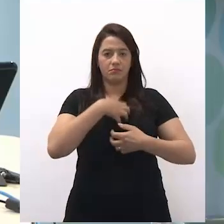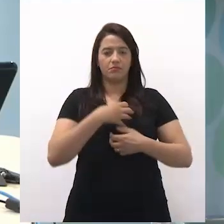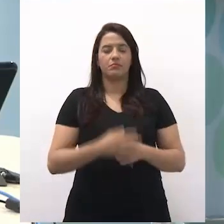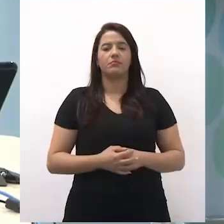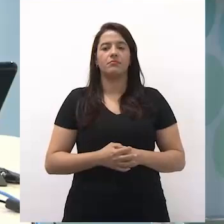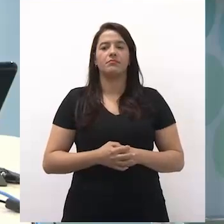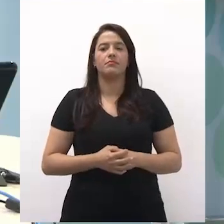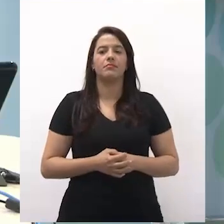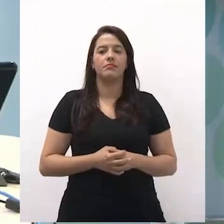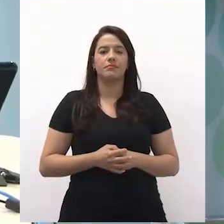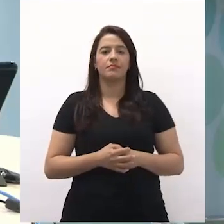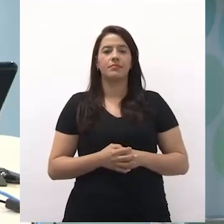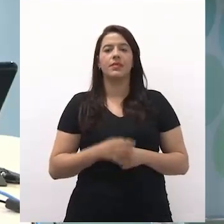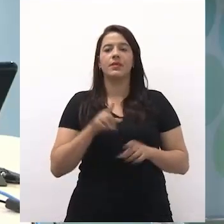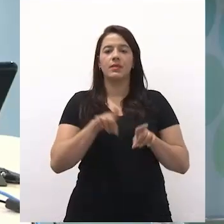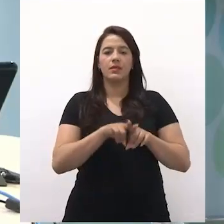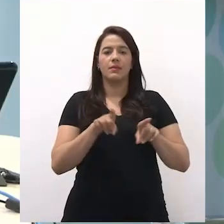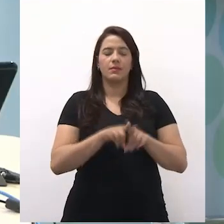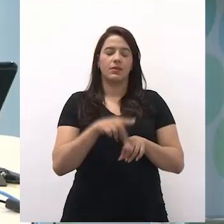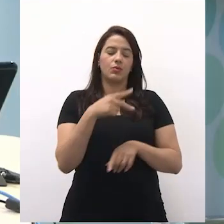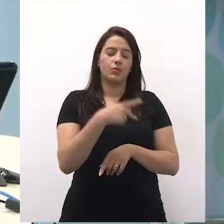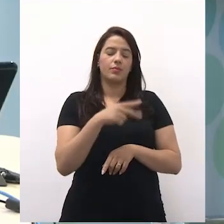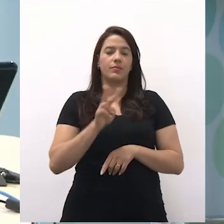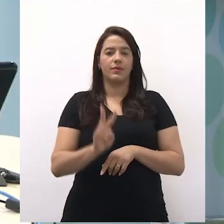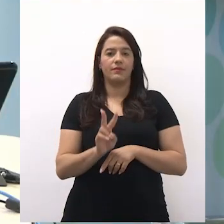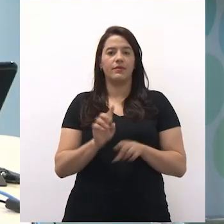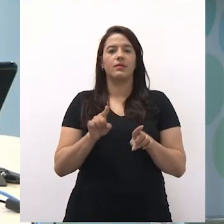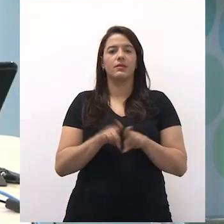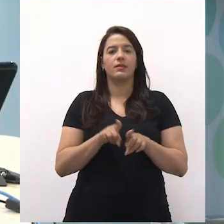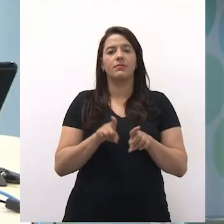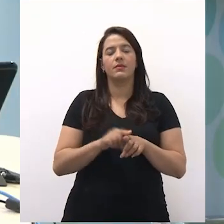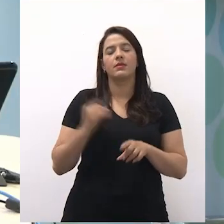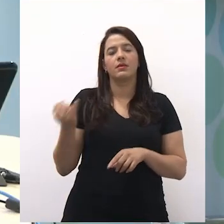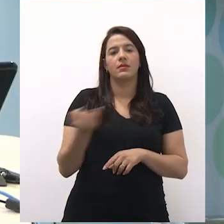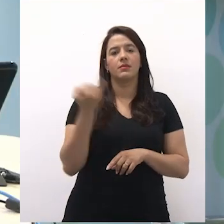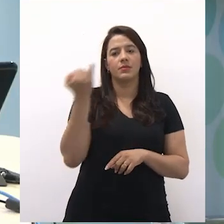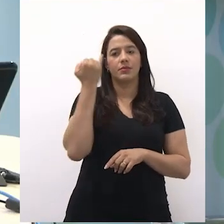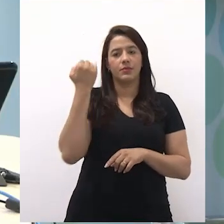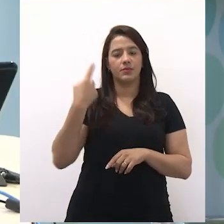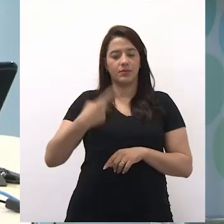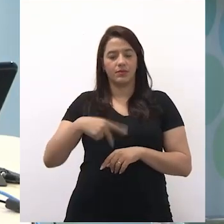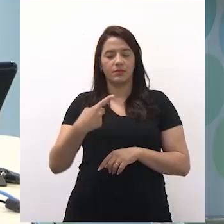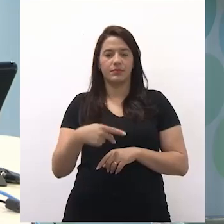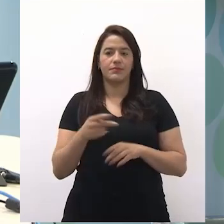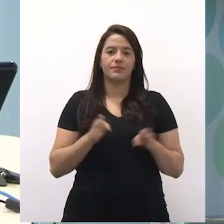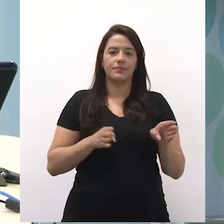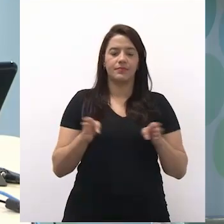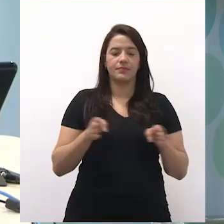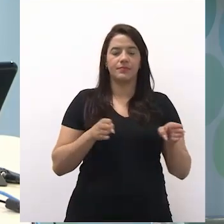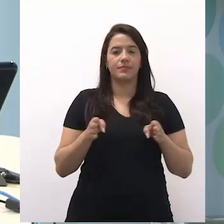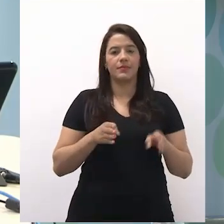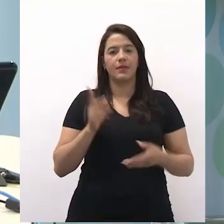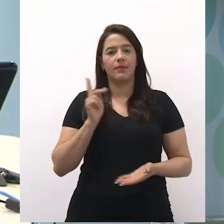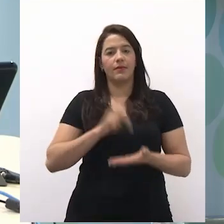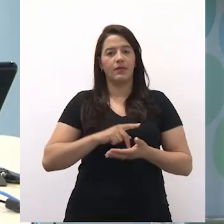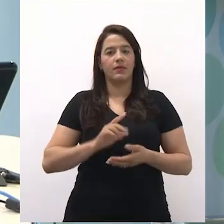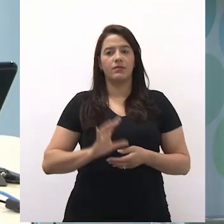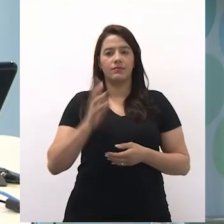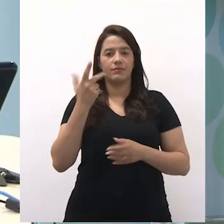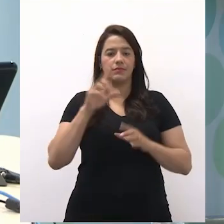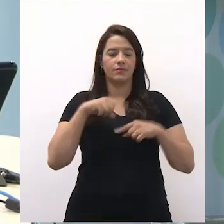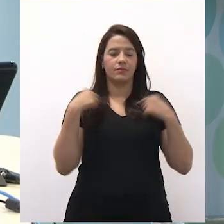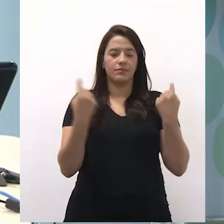socioemocionais e do projeto de vida, né, muito importante agora dentro da realidade escolar da nossa